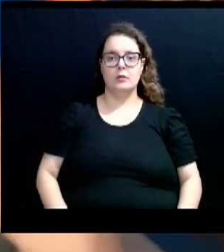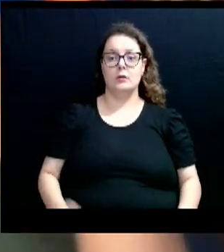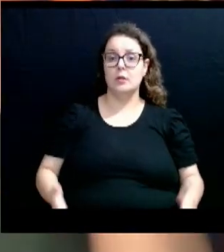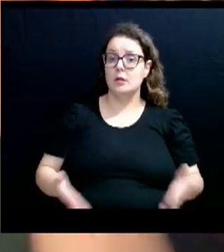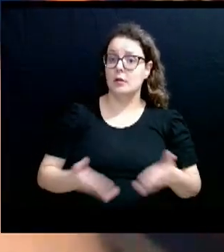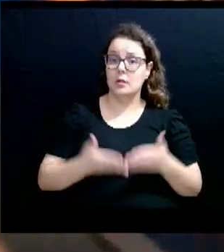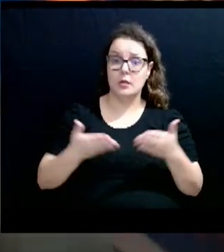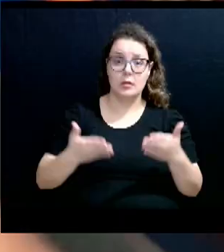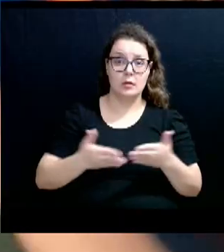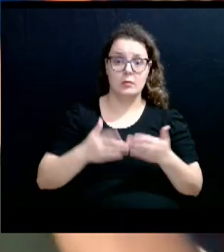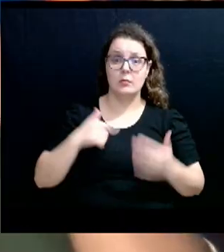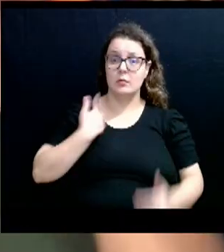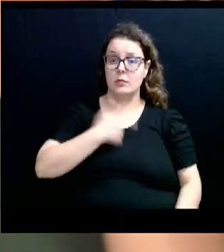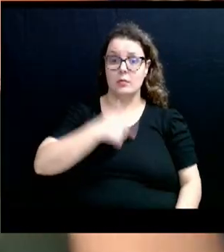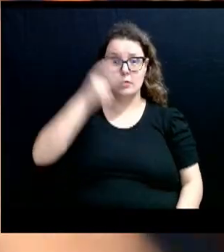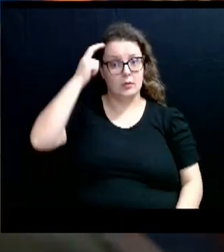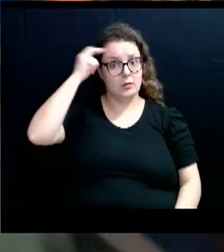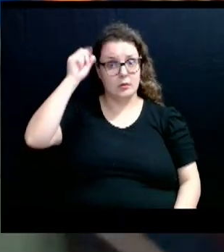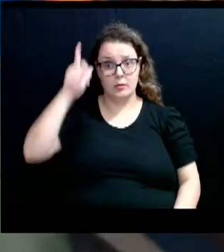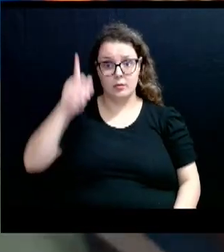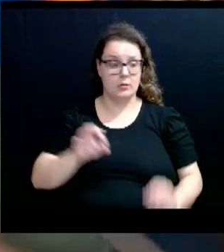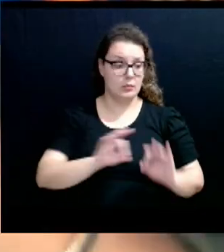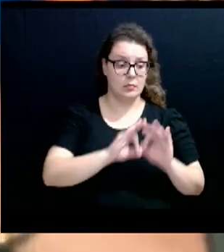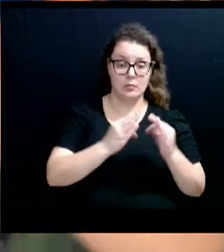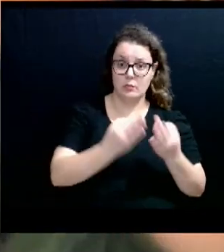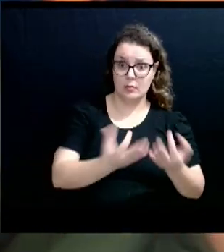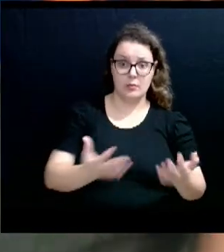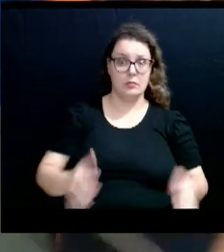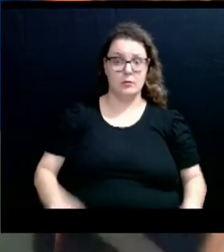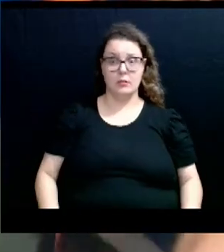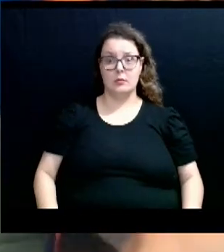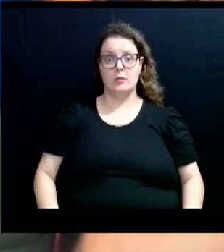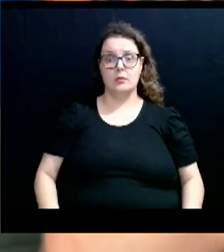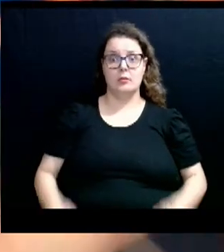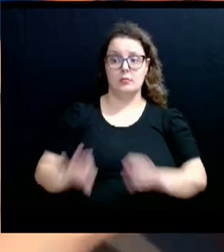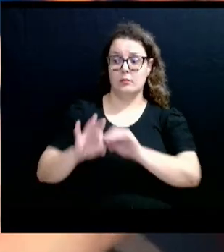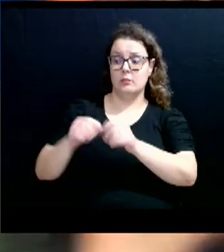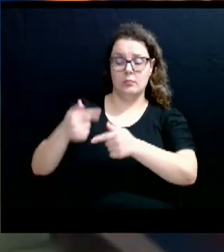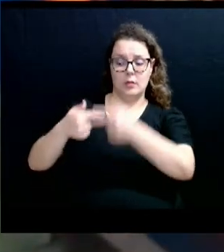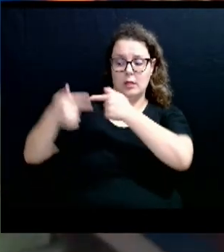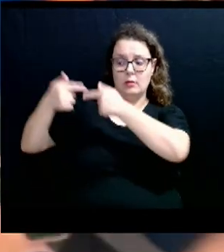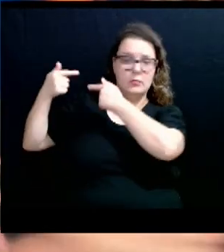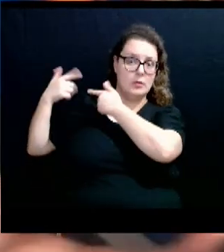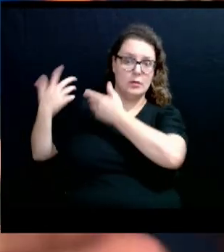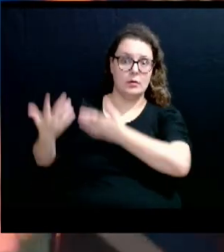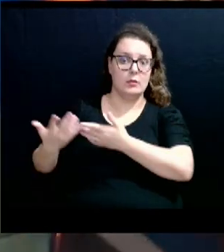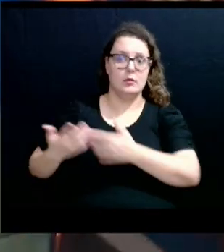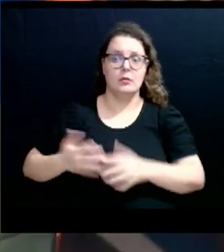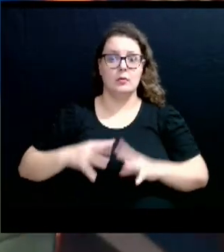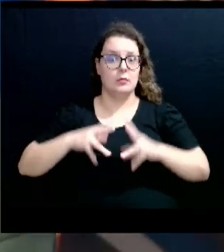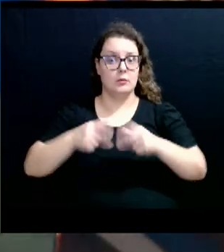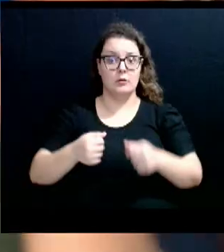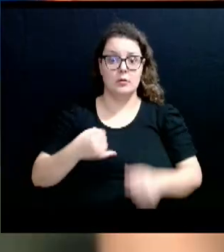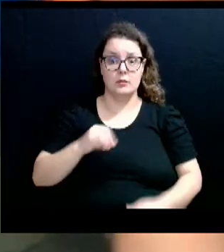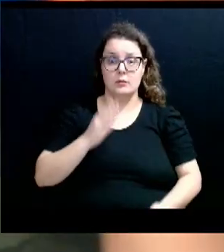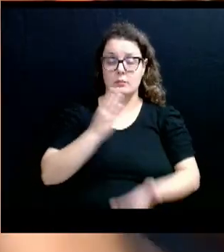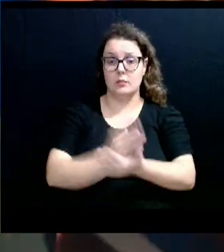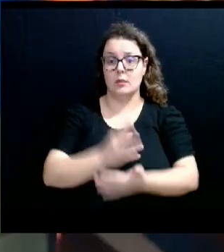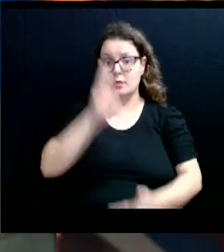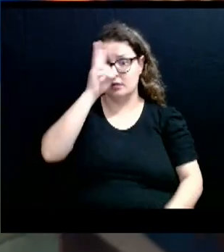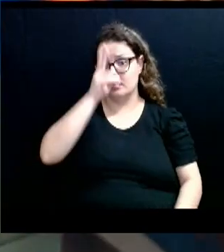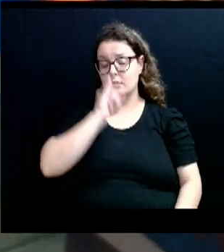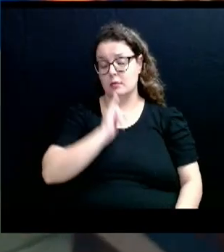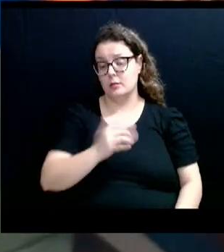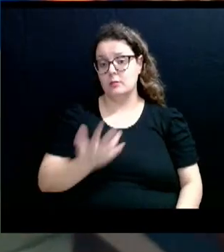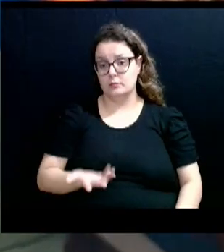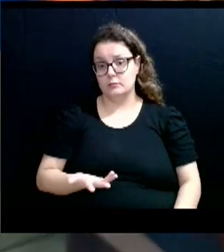cultura, tanto familiar, tanto transgeracional, como um todo, porque se a gente parar de contar a nossa história, como